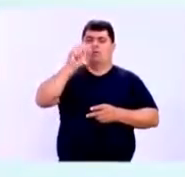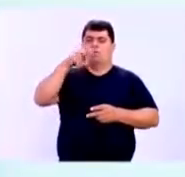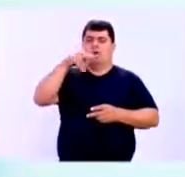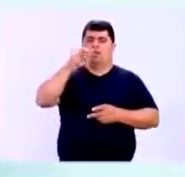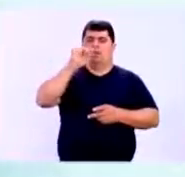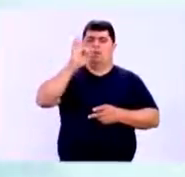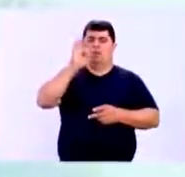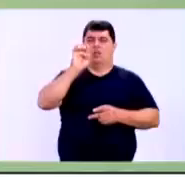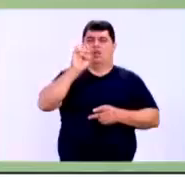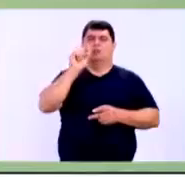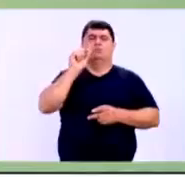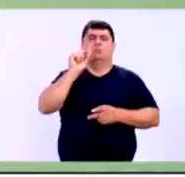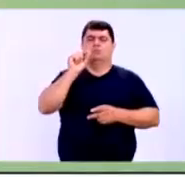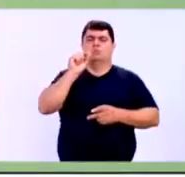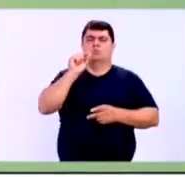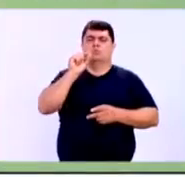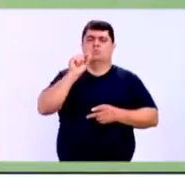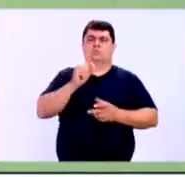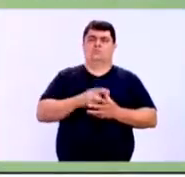quadro.